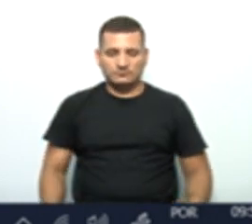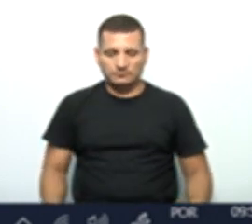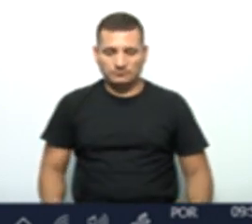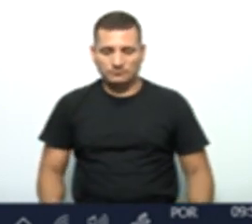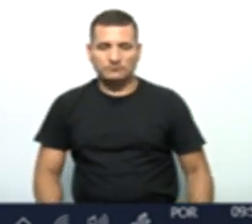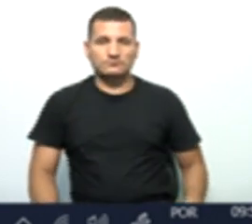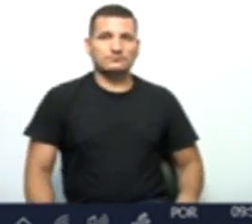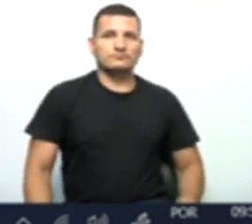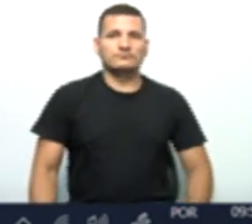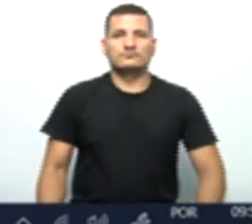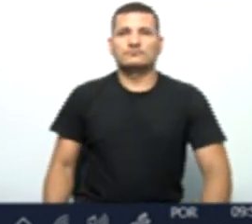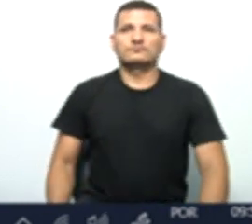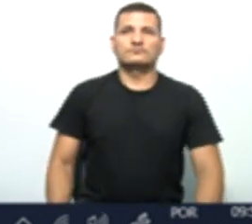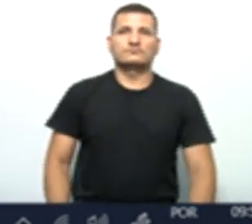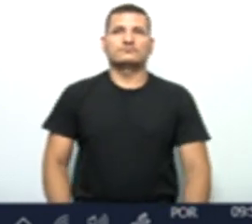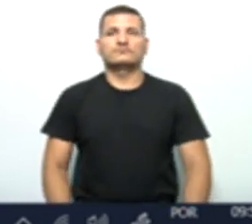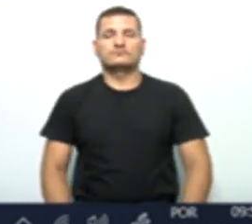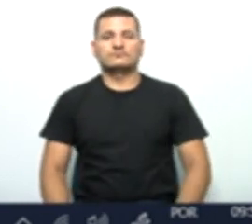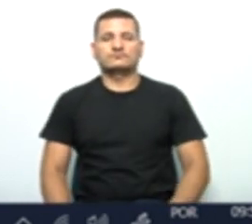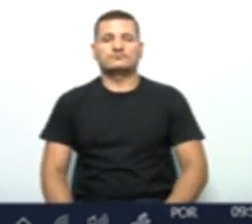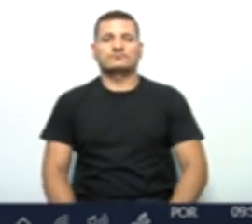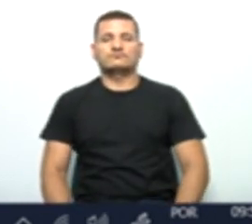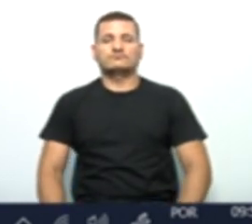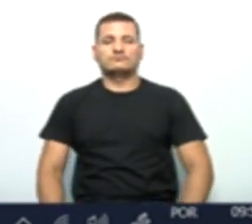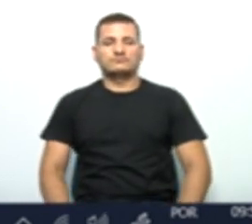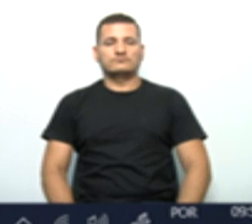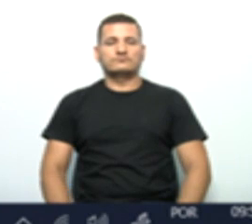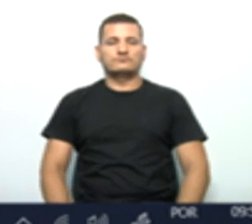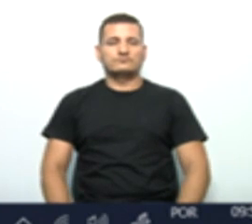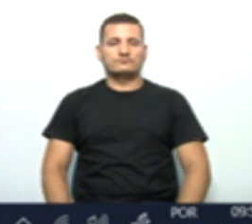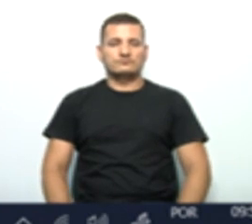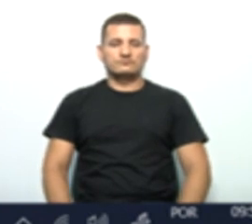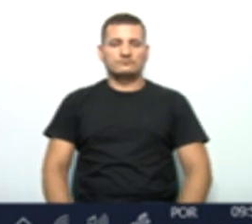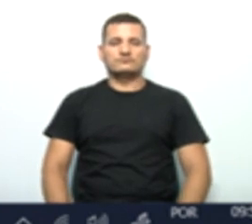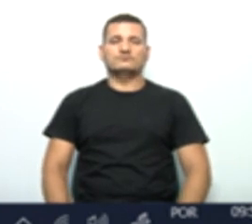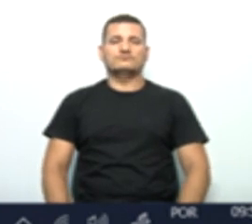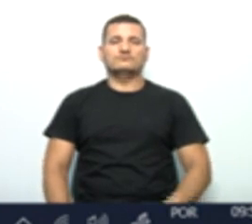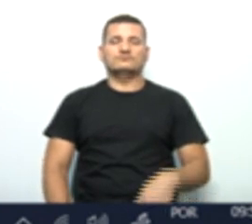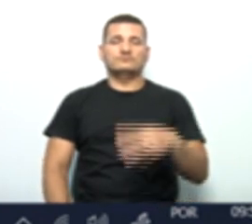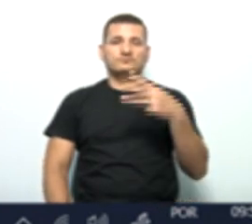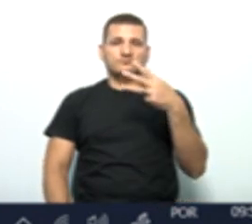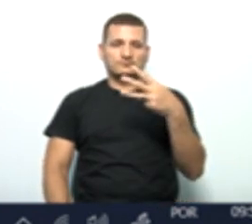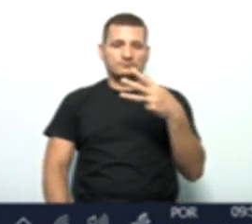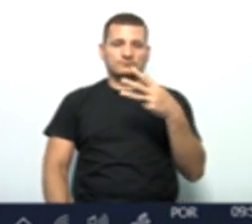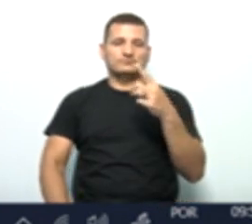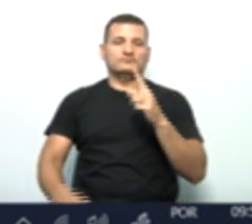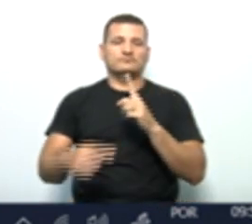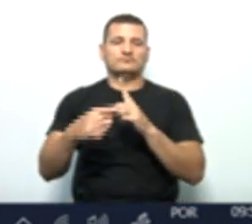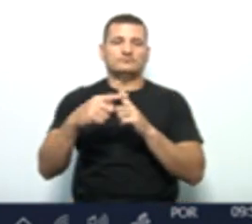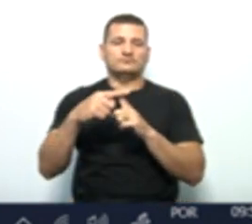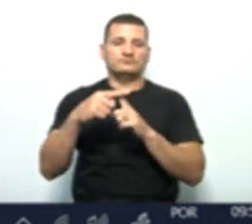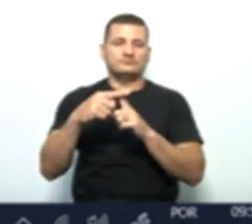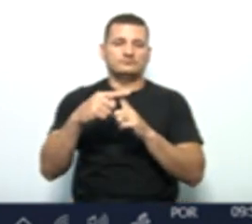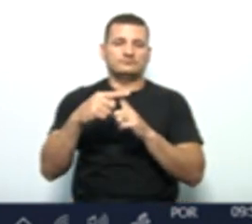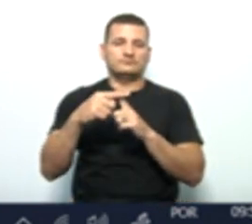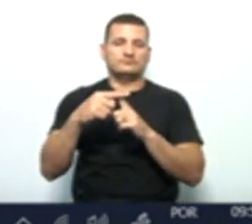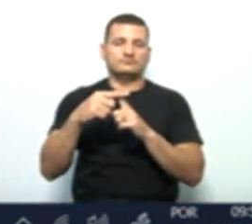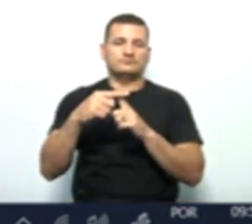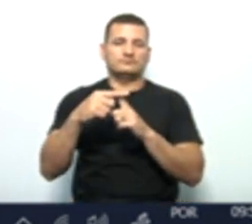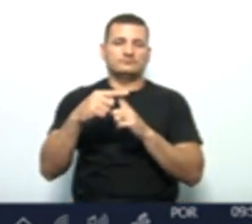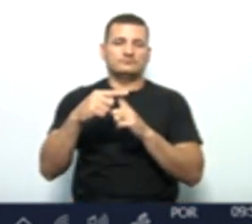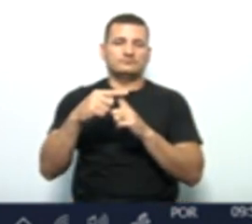Por exemplo, eu vou somar a posição 3 mais a posição